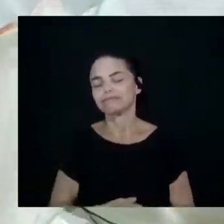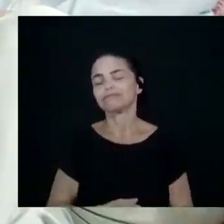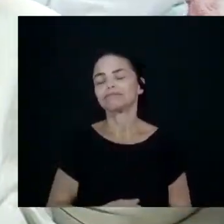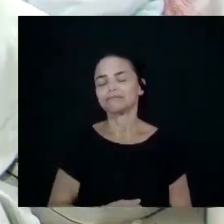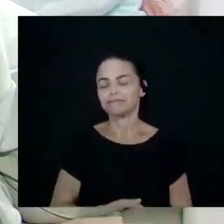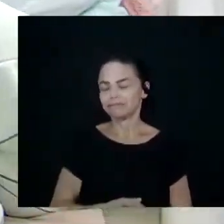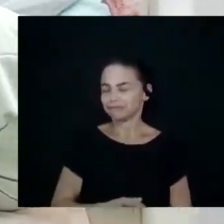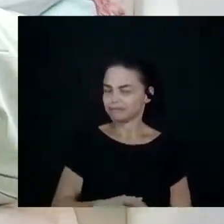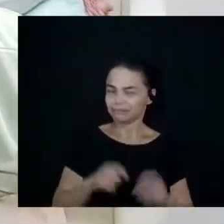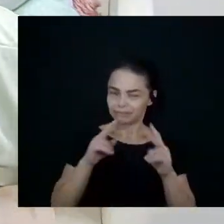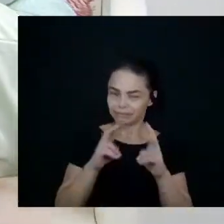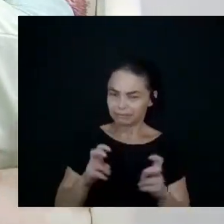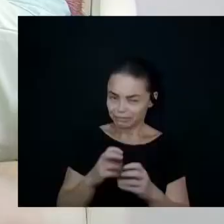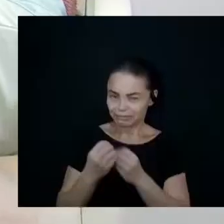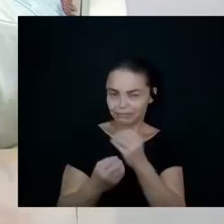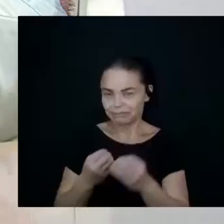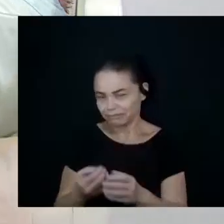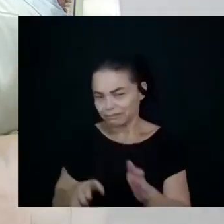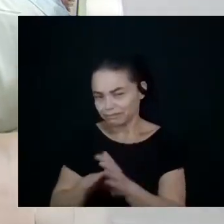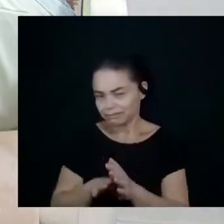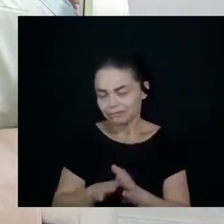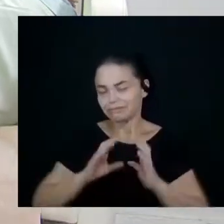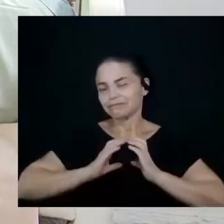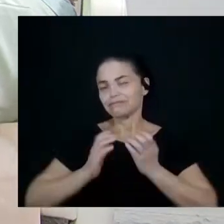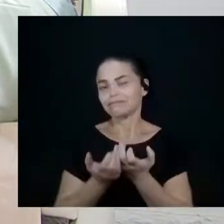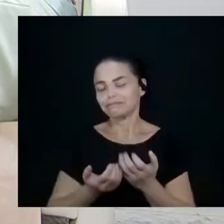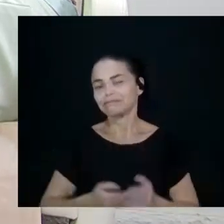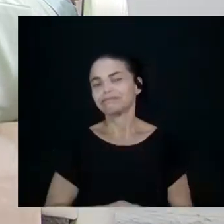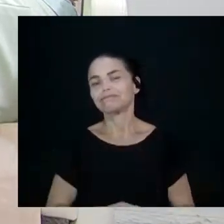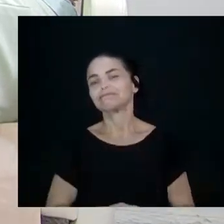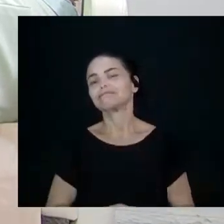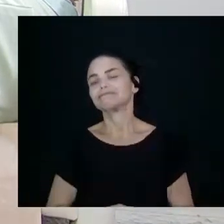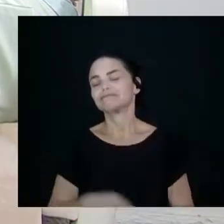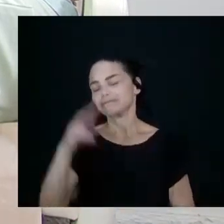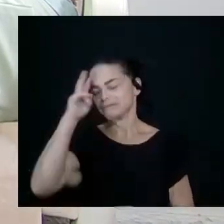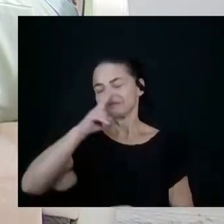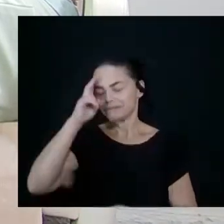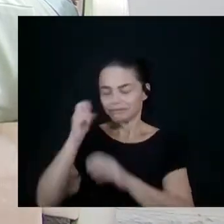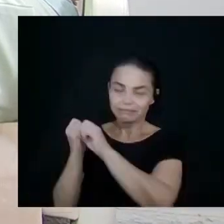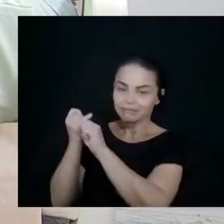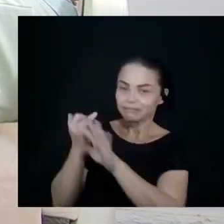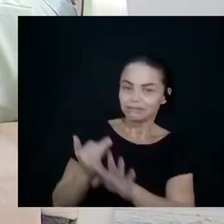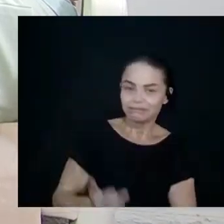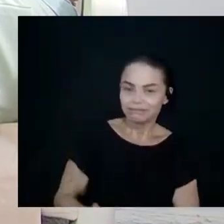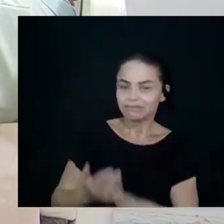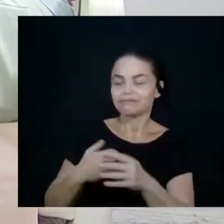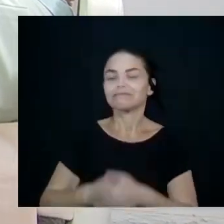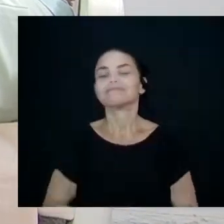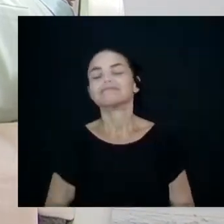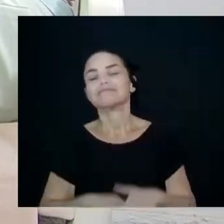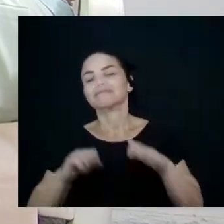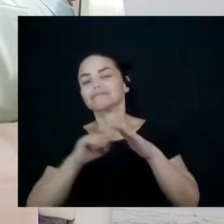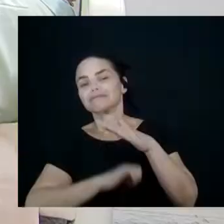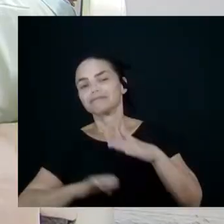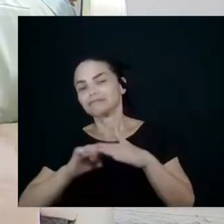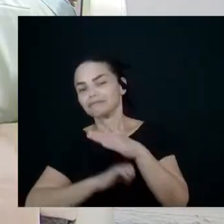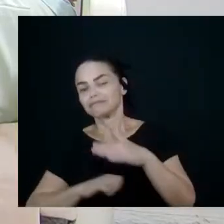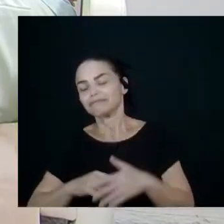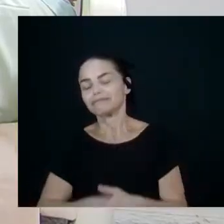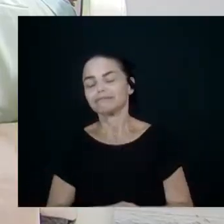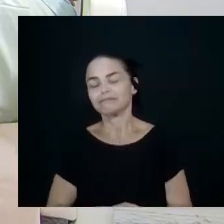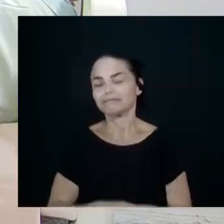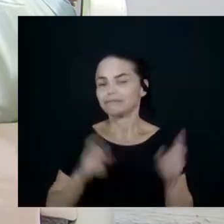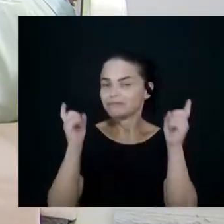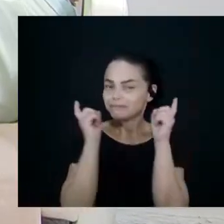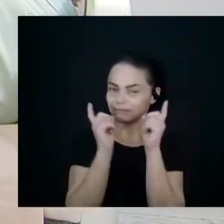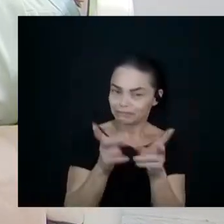Fabiana, antes da gente falar exclusivamente como você chegou à comunidade, conta um pouquinho a sua trajetória como empreendedora, que eu vi aqui, olha, Olha,